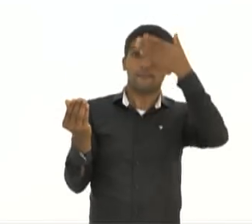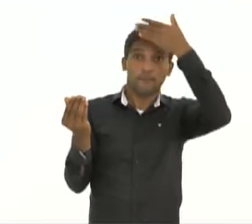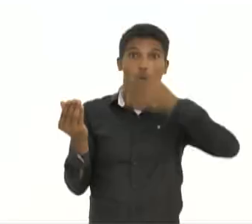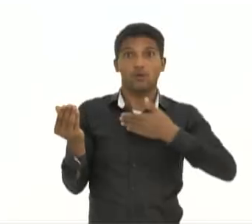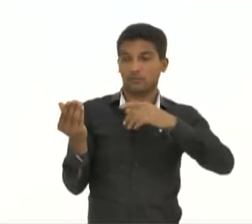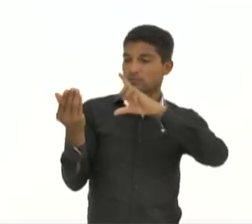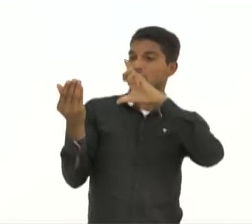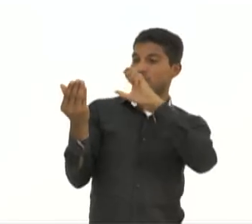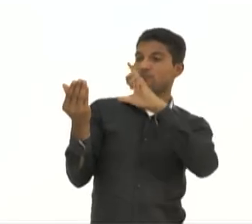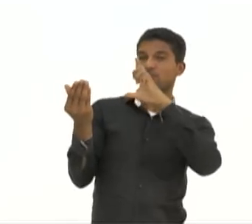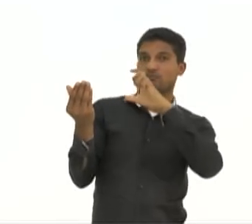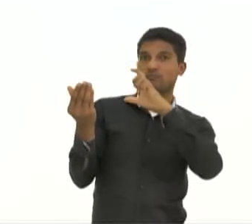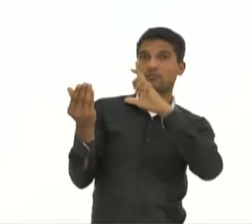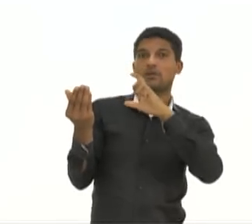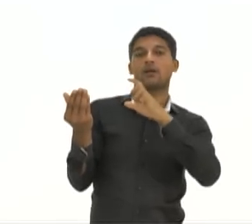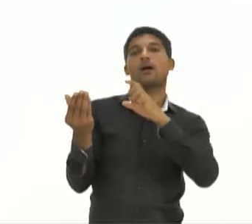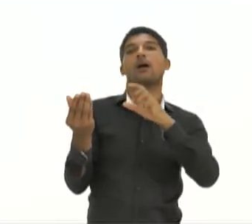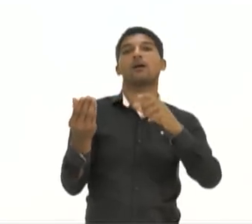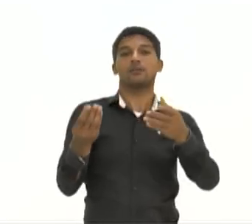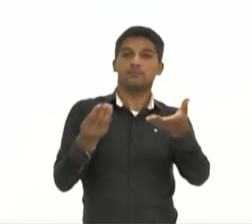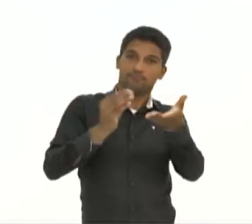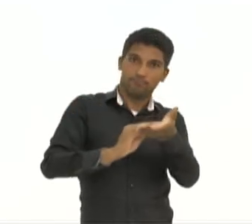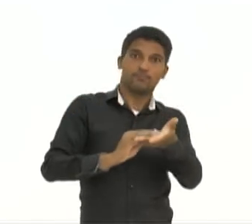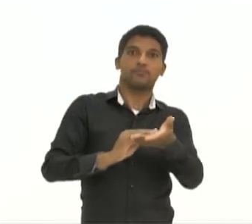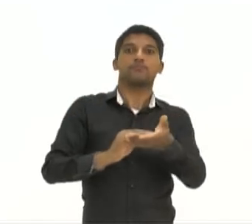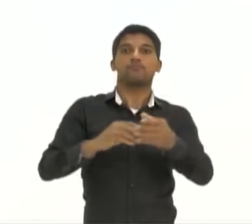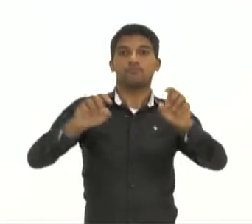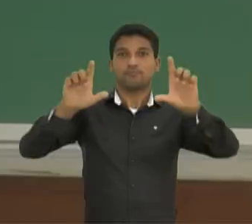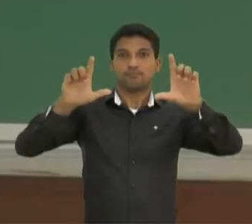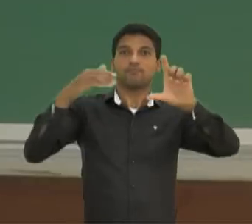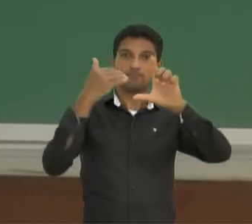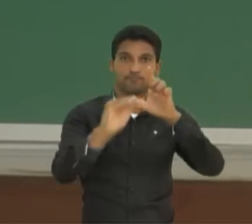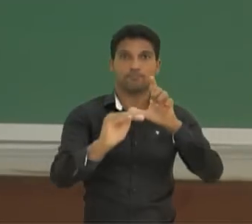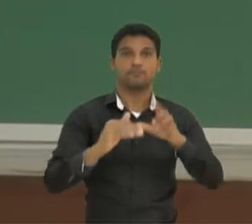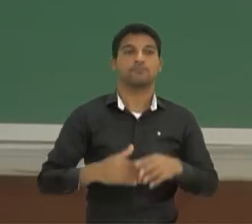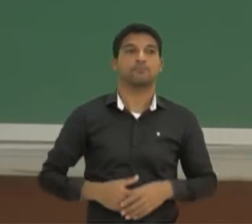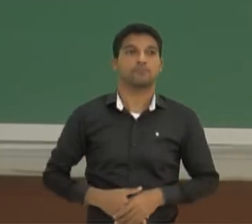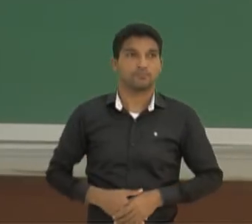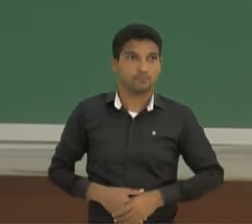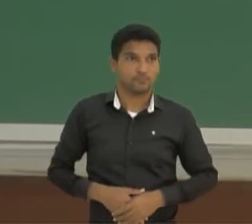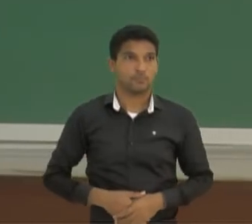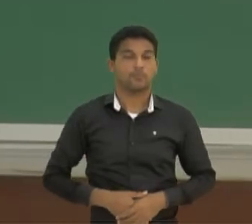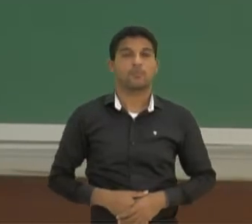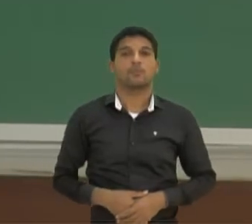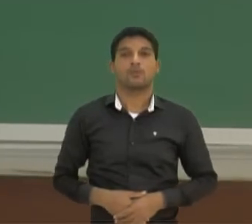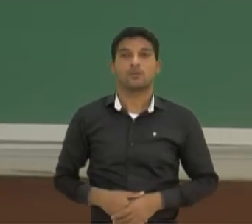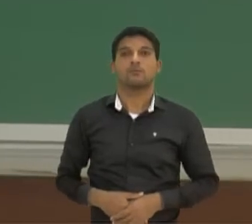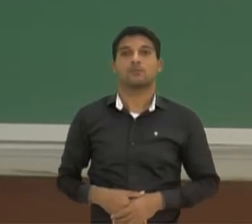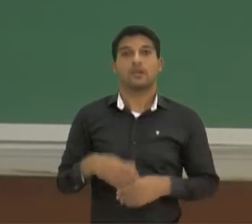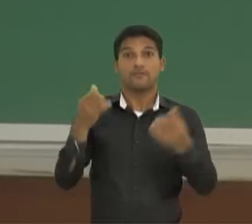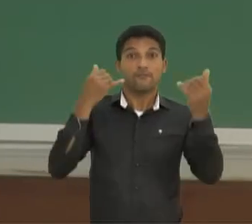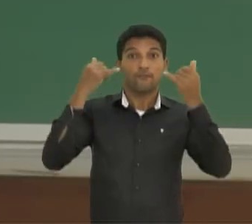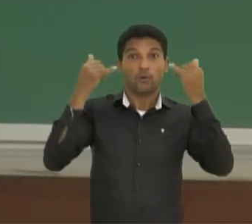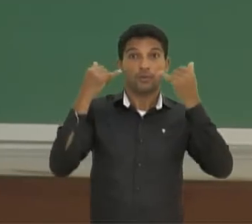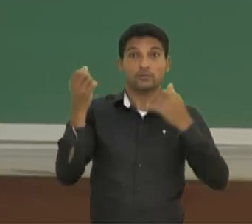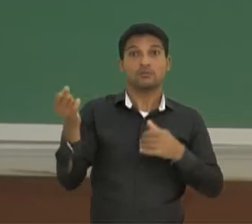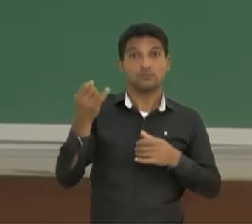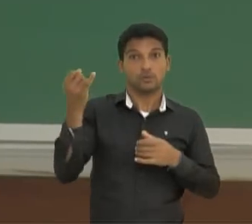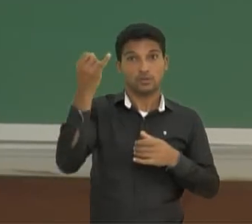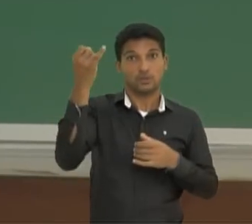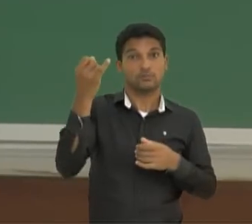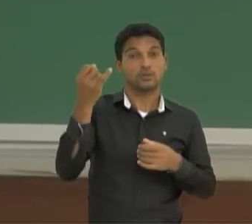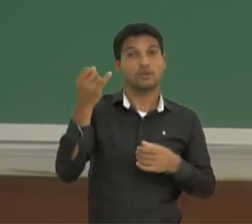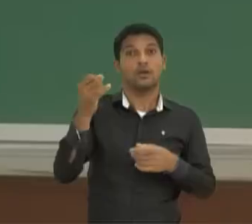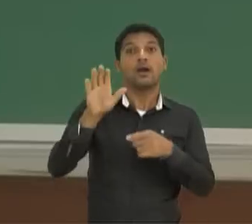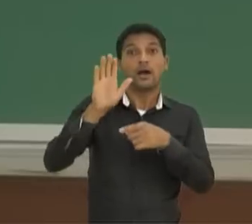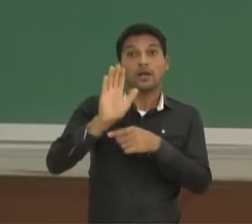comprovar. Eu tenho que pensar numa forma para poder ali me munir, né, de dados, de informações que deem